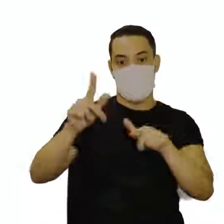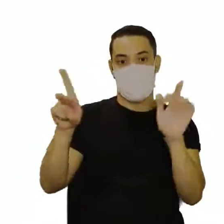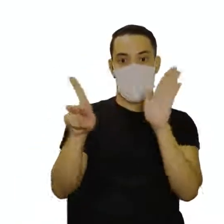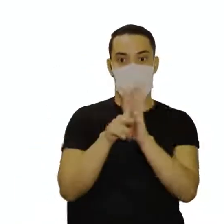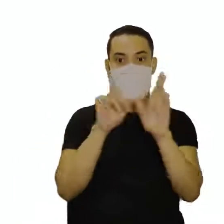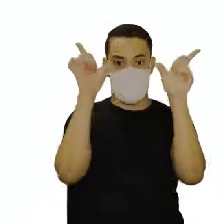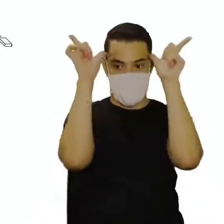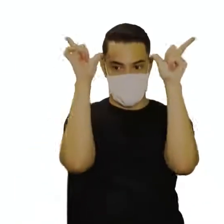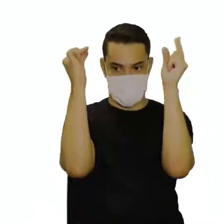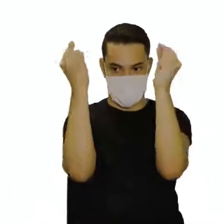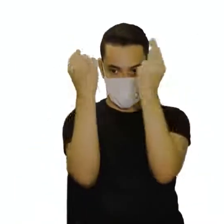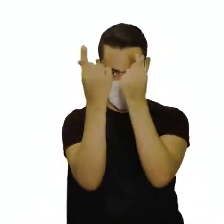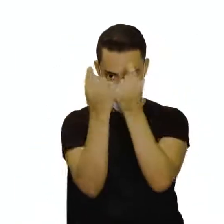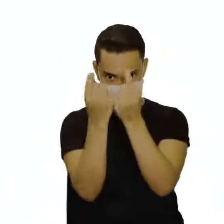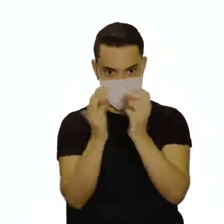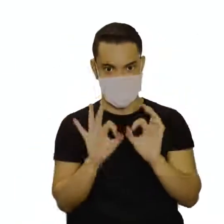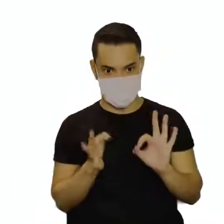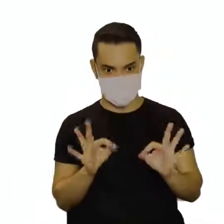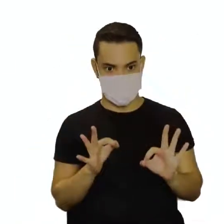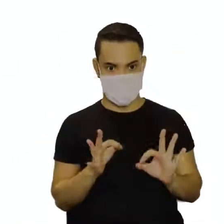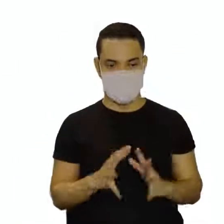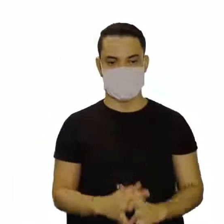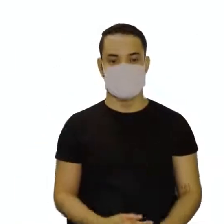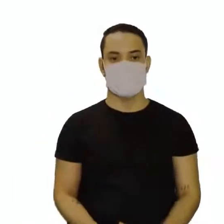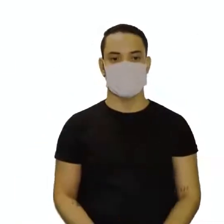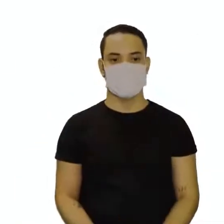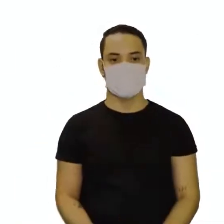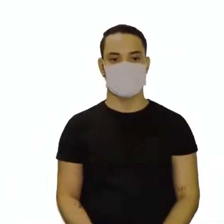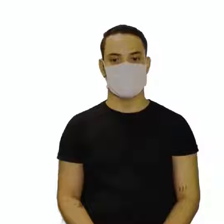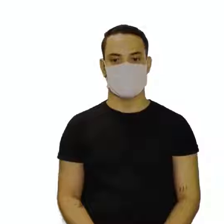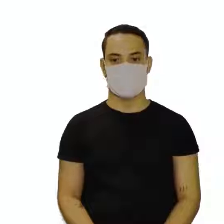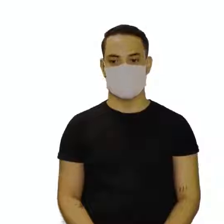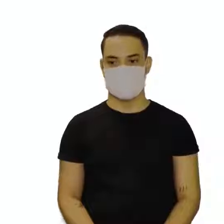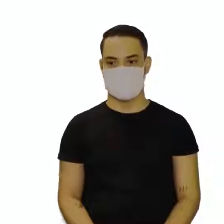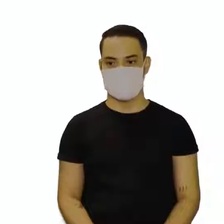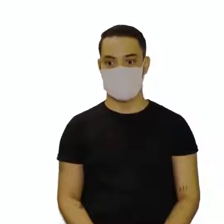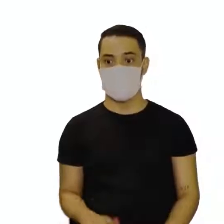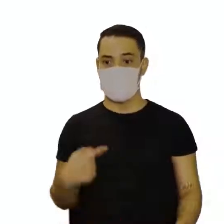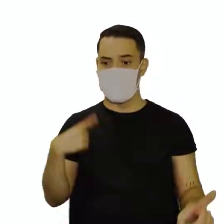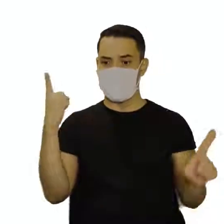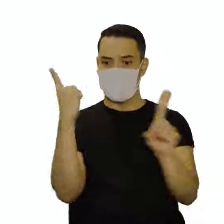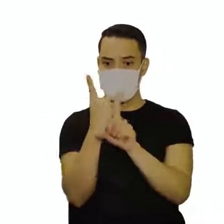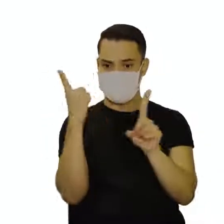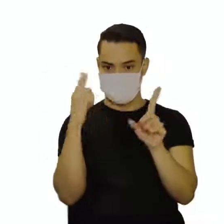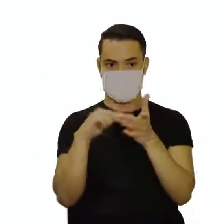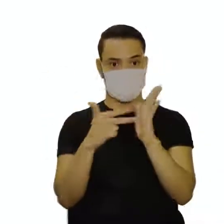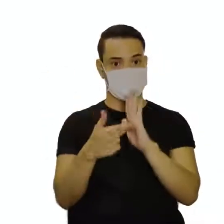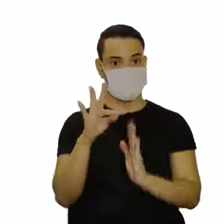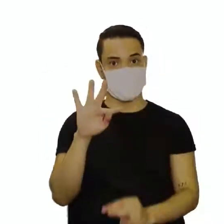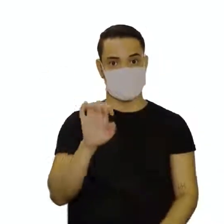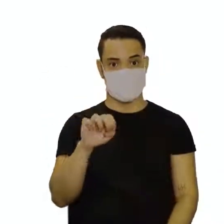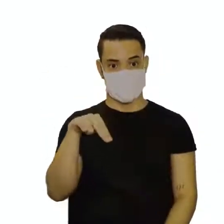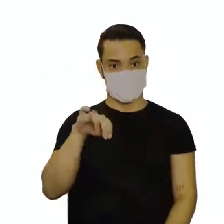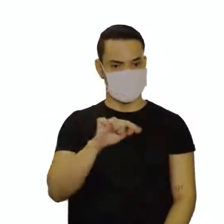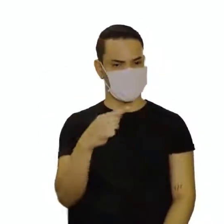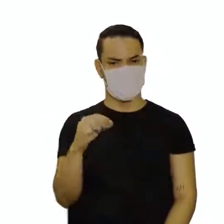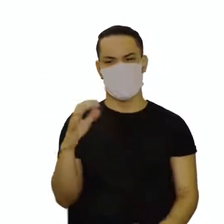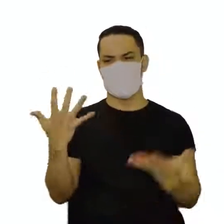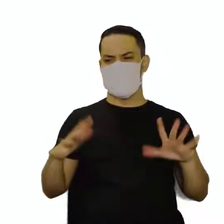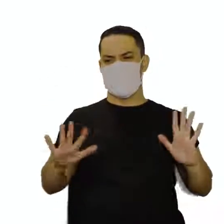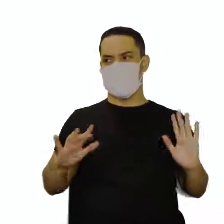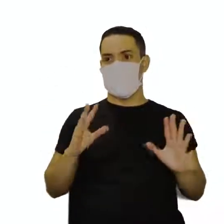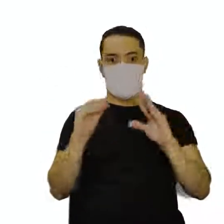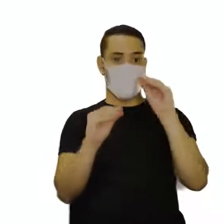seja muito parecido. Então, ohm, né? Achei ali, quero a tensão. Só que agora eu vou mudar, não quero mais